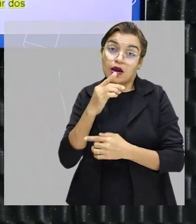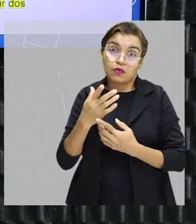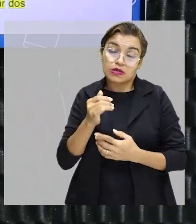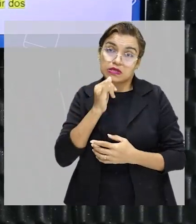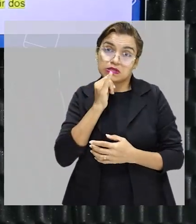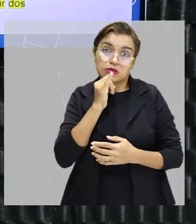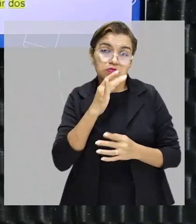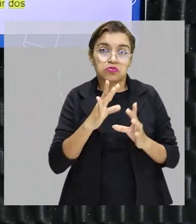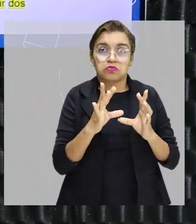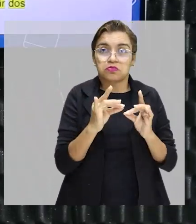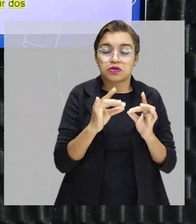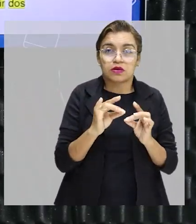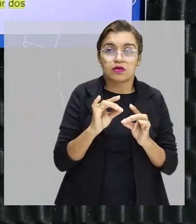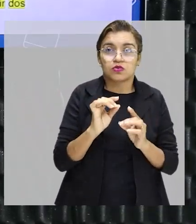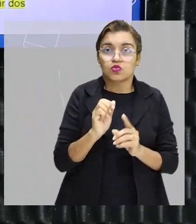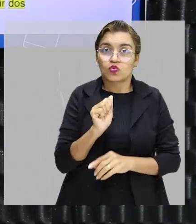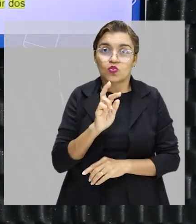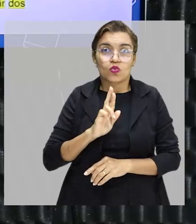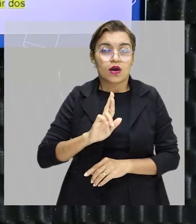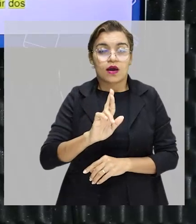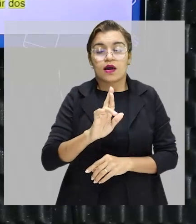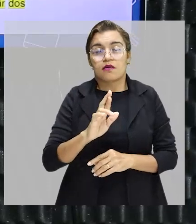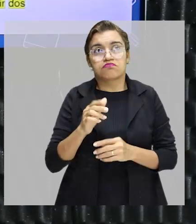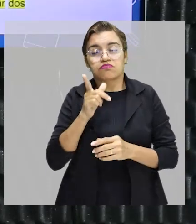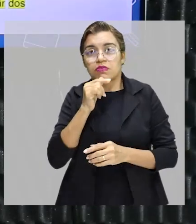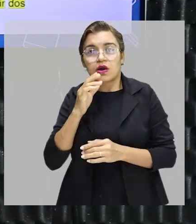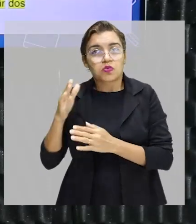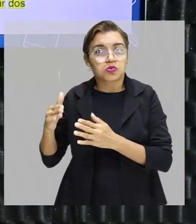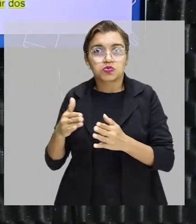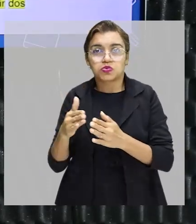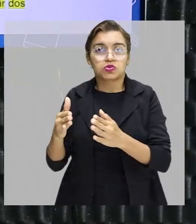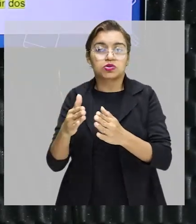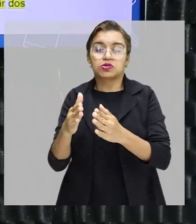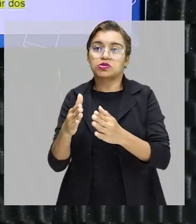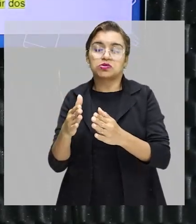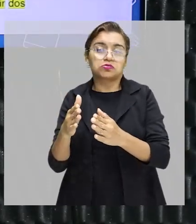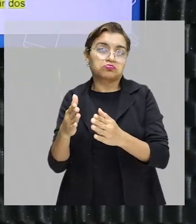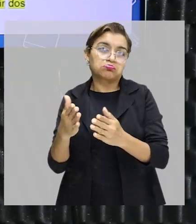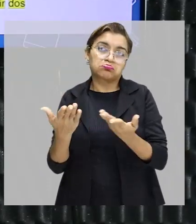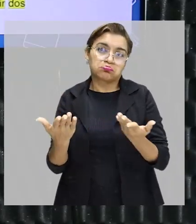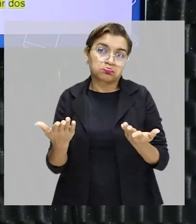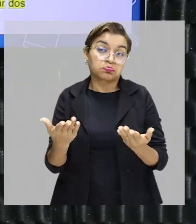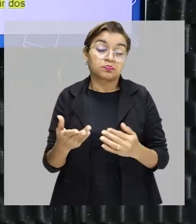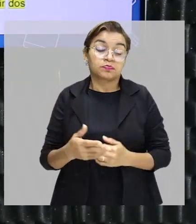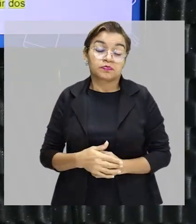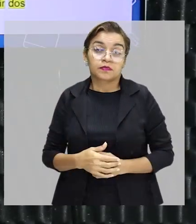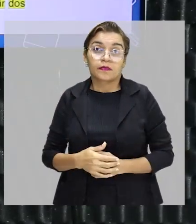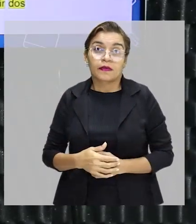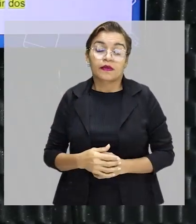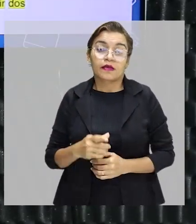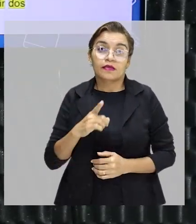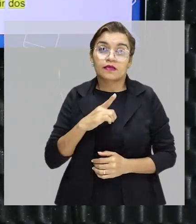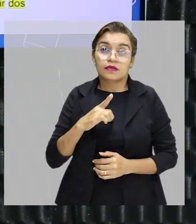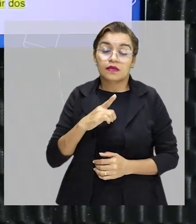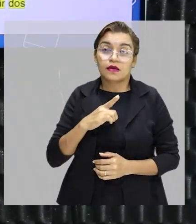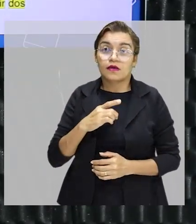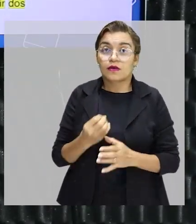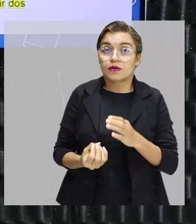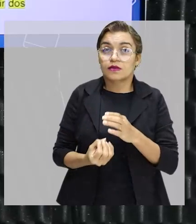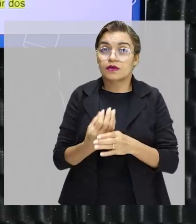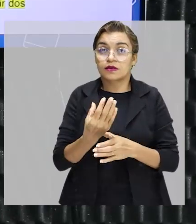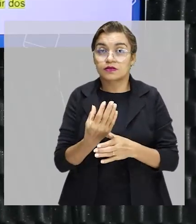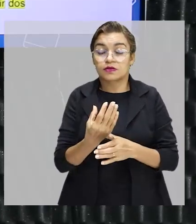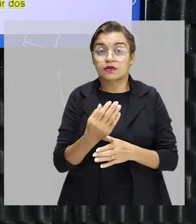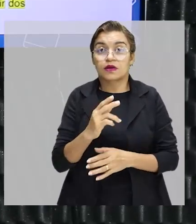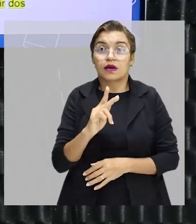umidade presente no ar, pode ser também a água dos rios, de corpos d'água. E aí você vai ter a formação